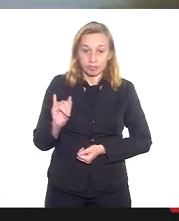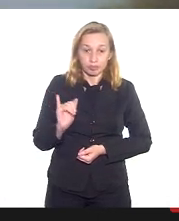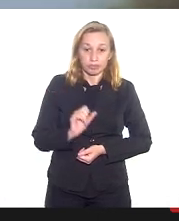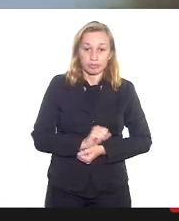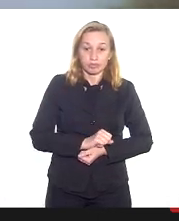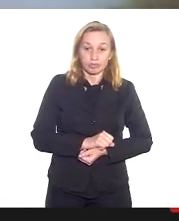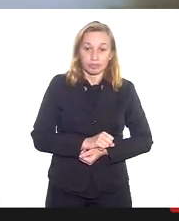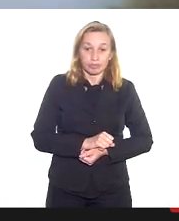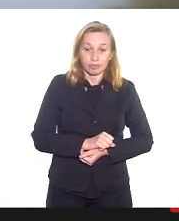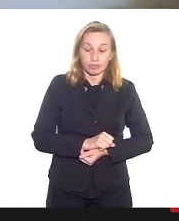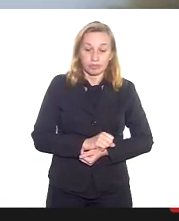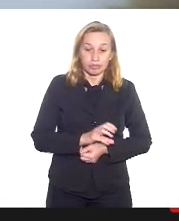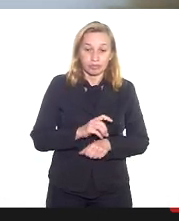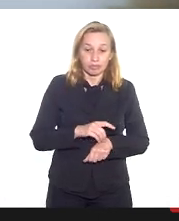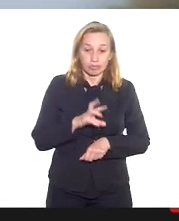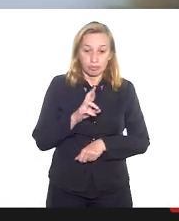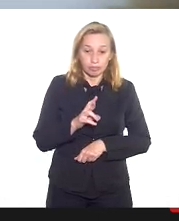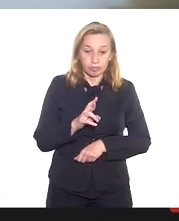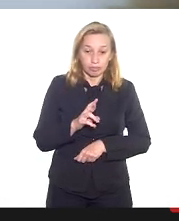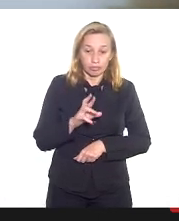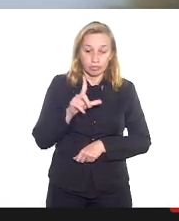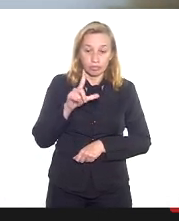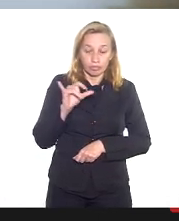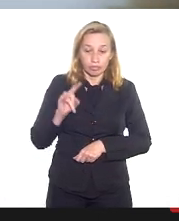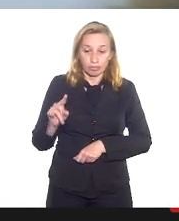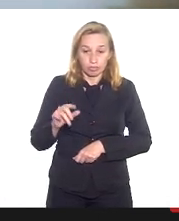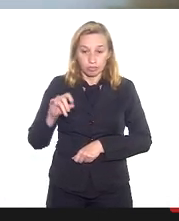concordo com o doutor Luiz Kral,